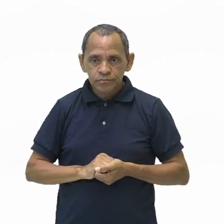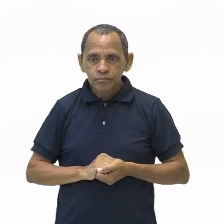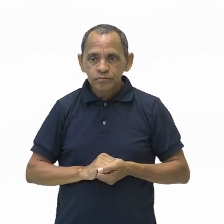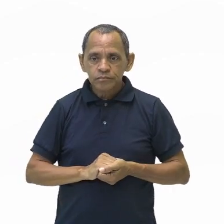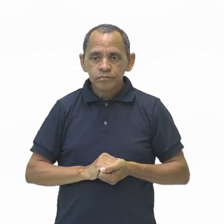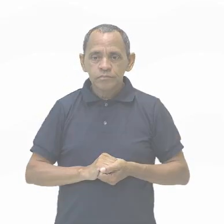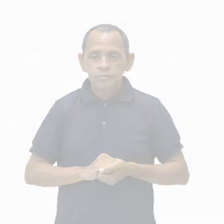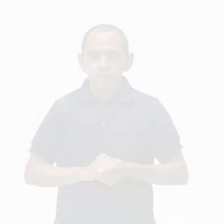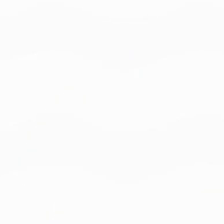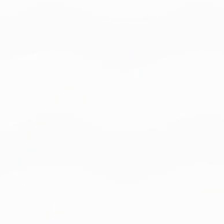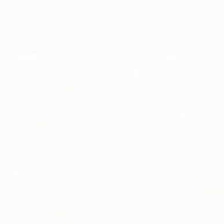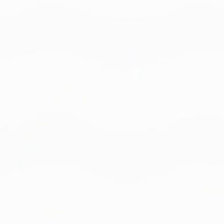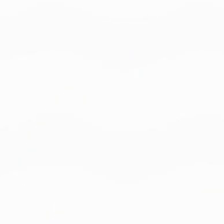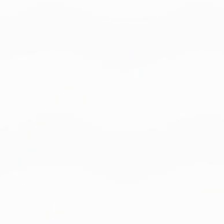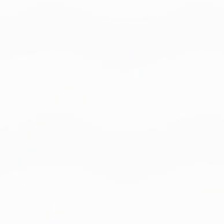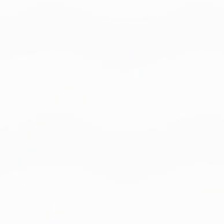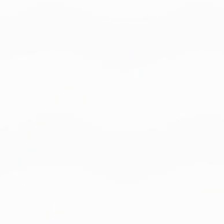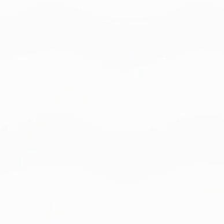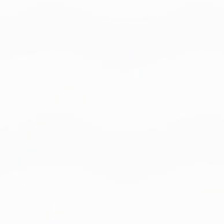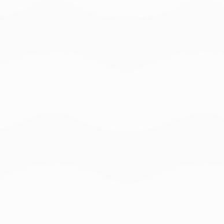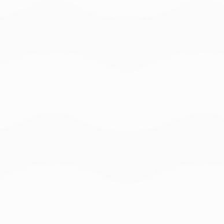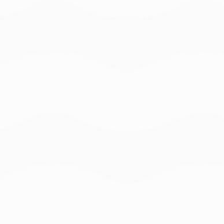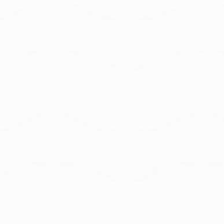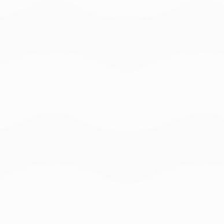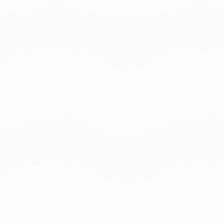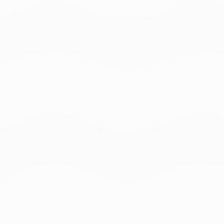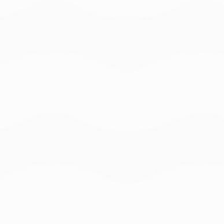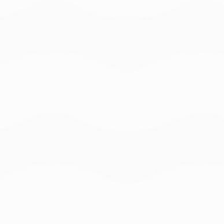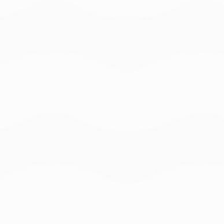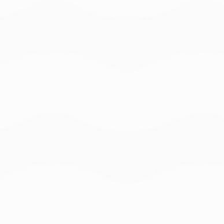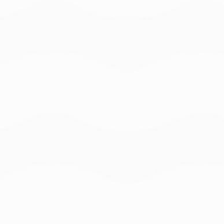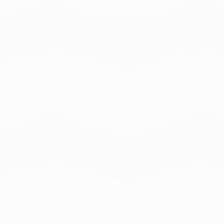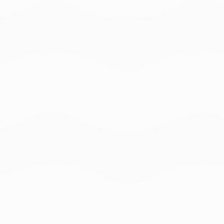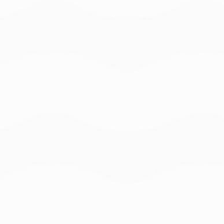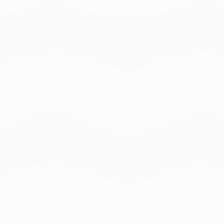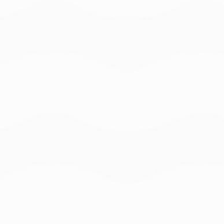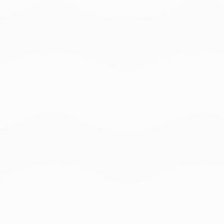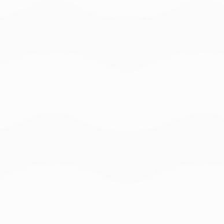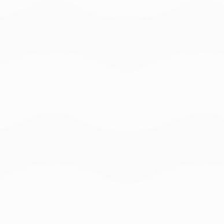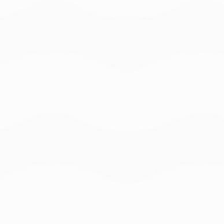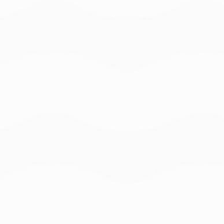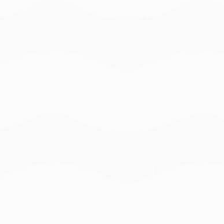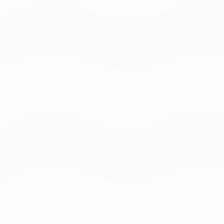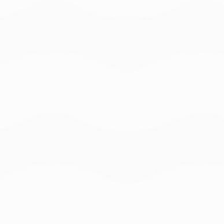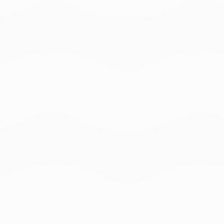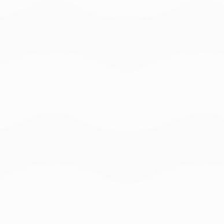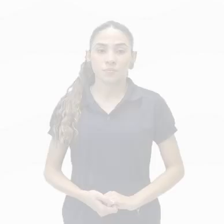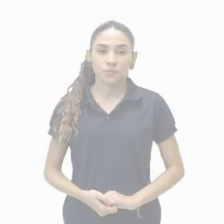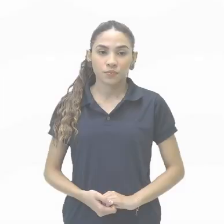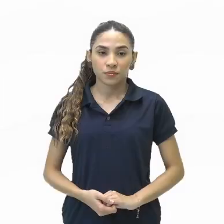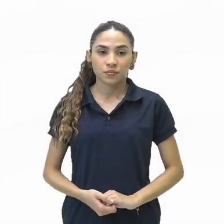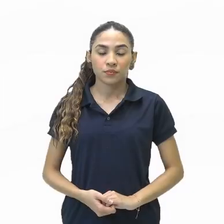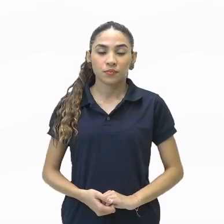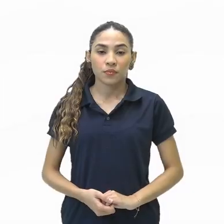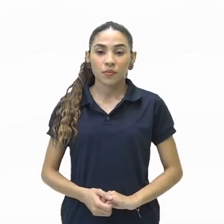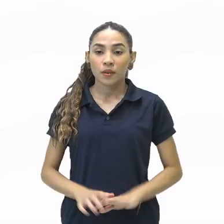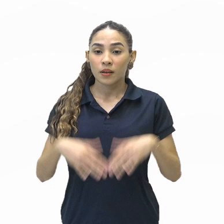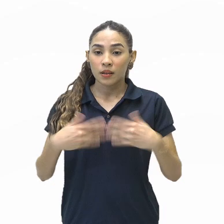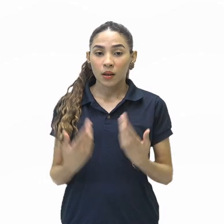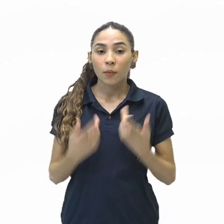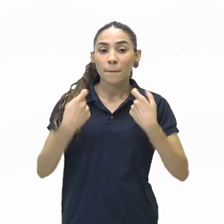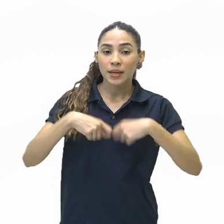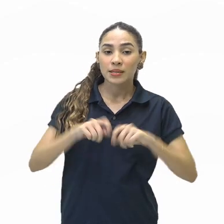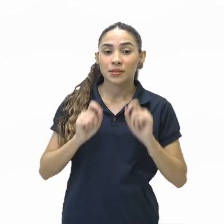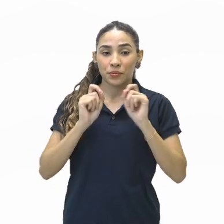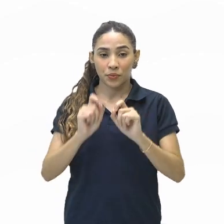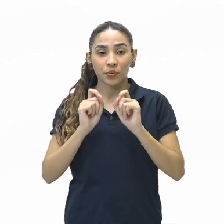investimentos em estradas e portos para escoar a produção açucareira. Então, é